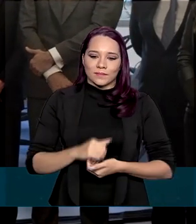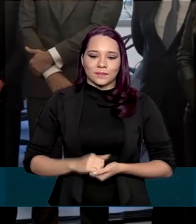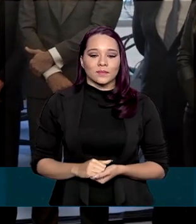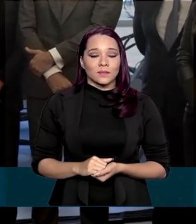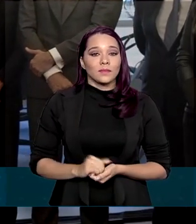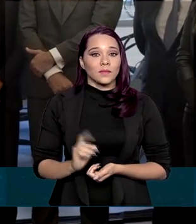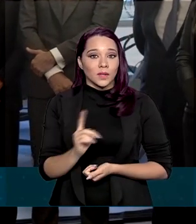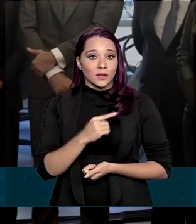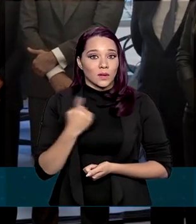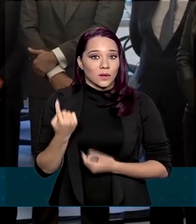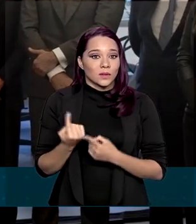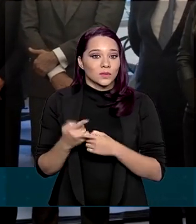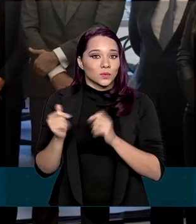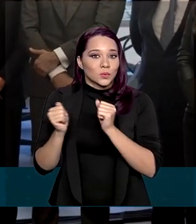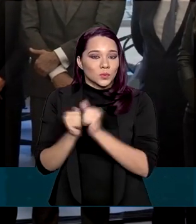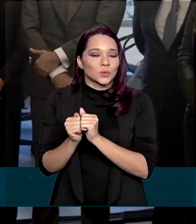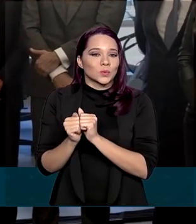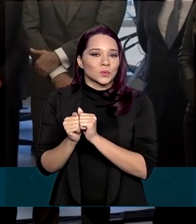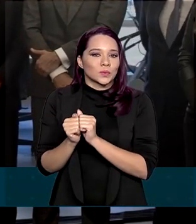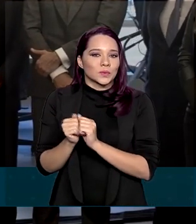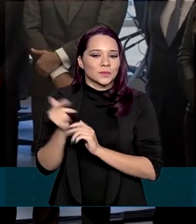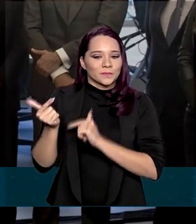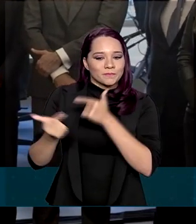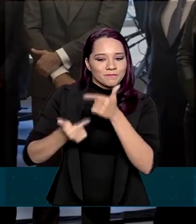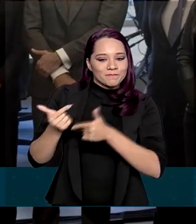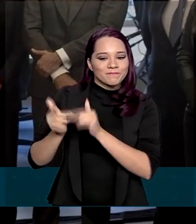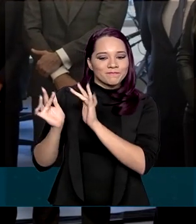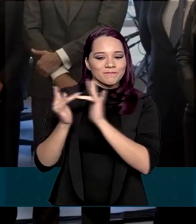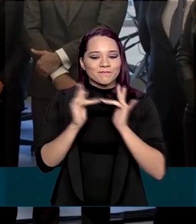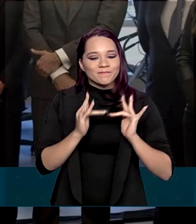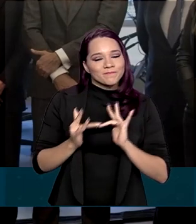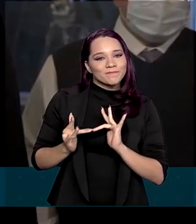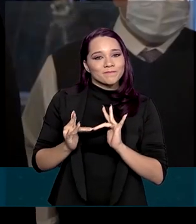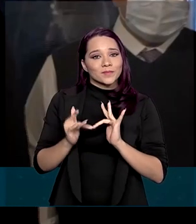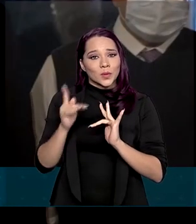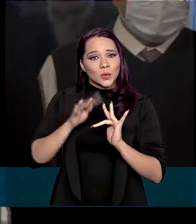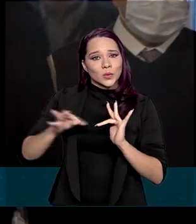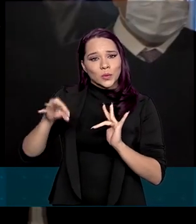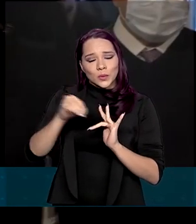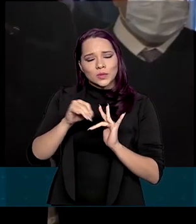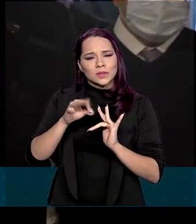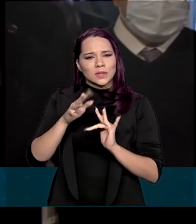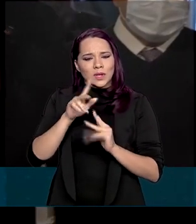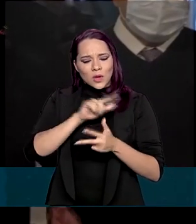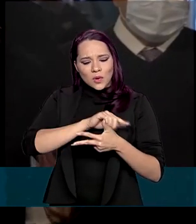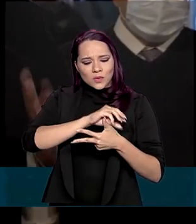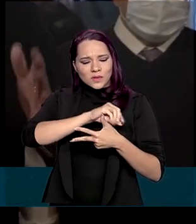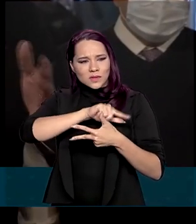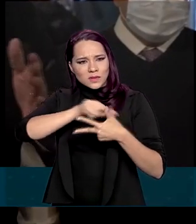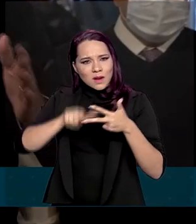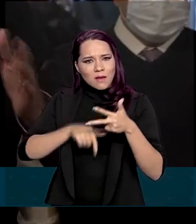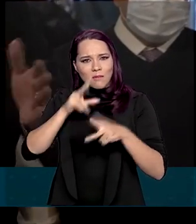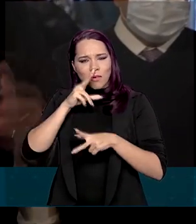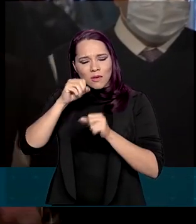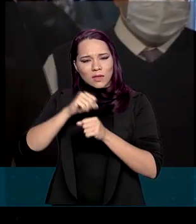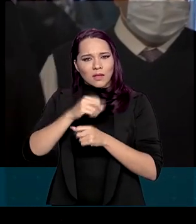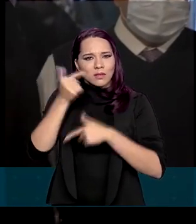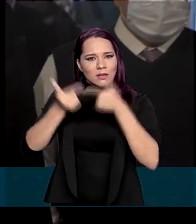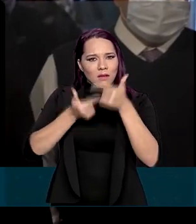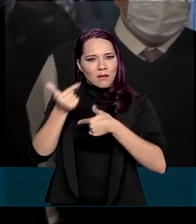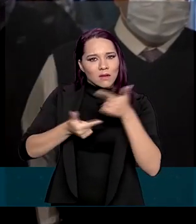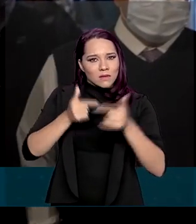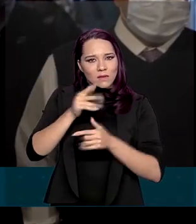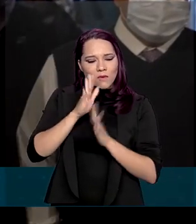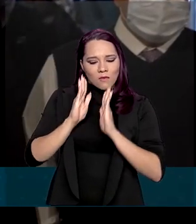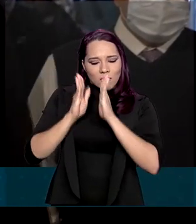nós, em paz, em harmonia, tá? Com bom entendimento entre os poderes, todos focados realmente